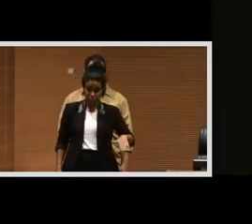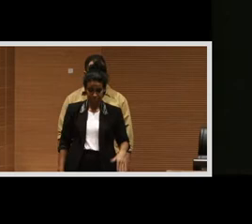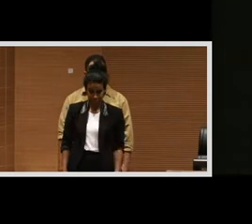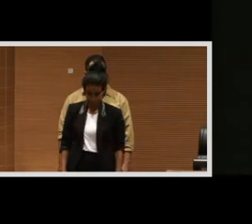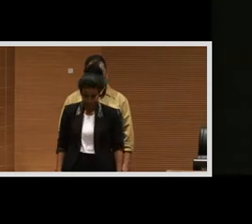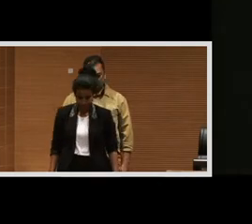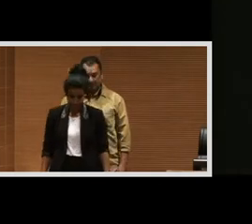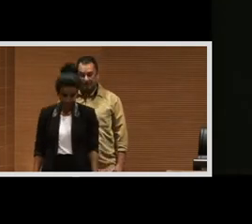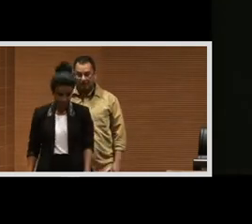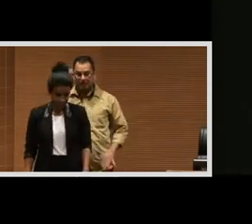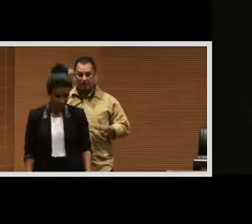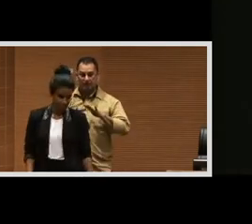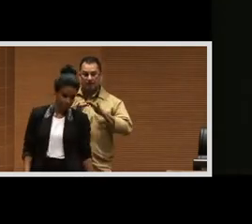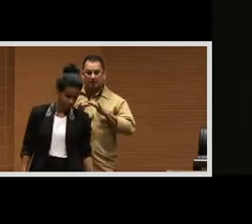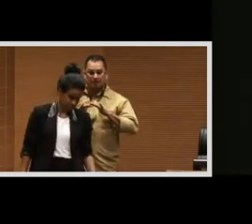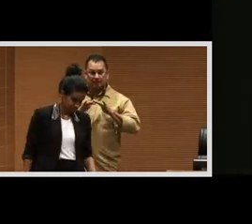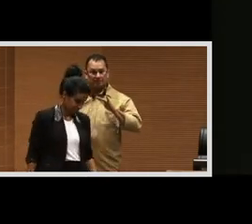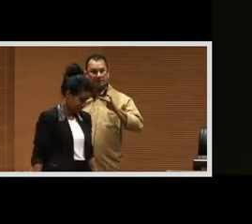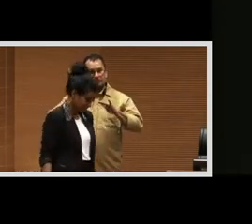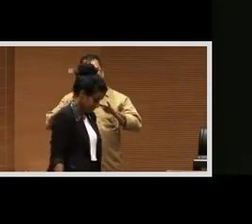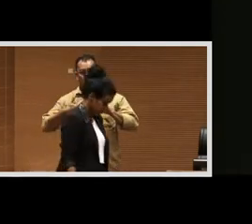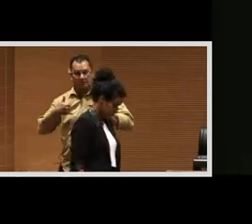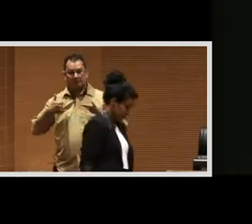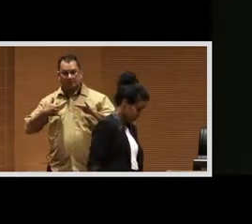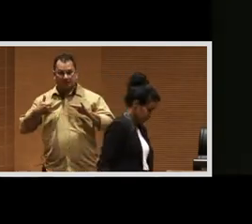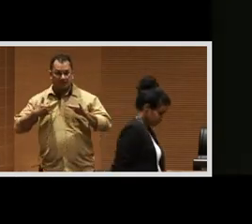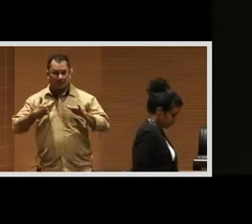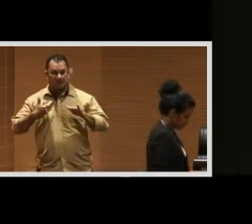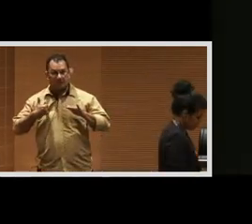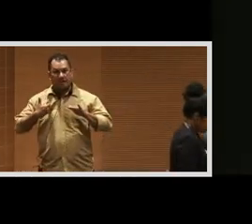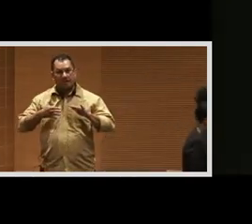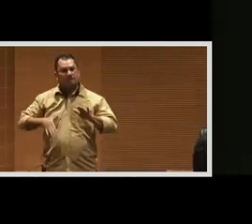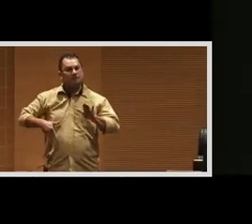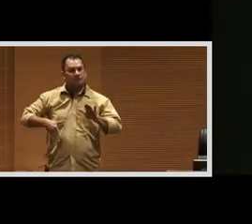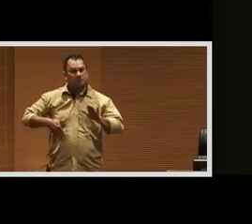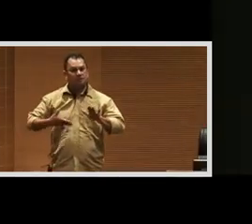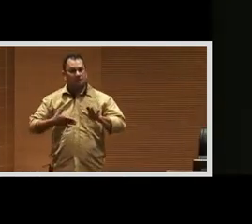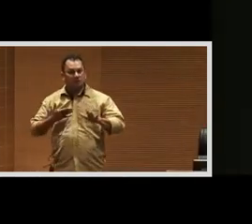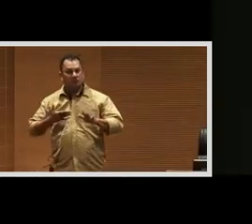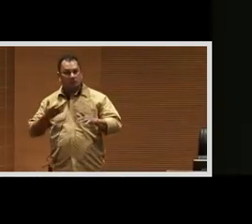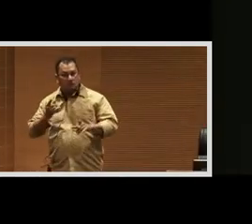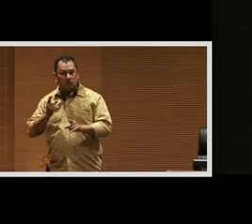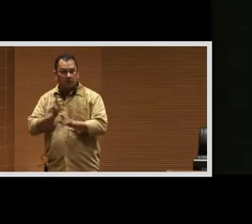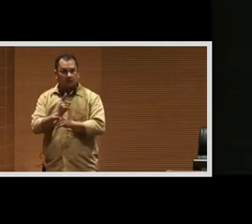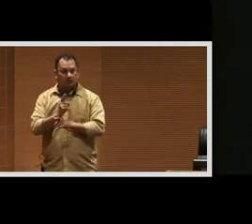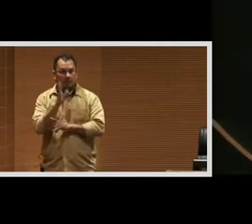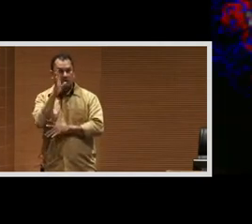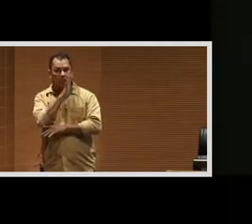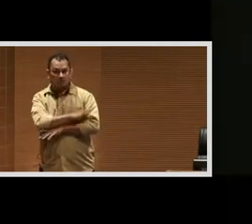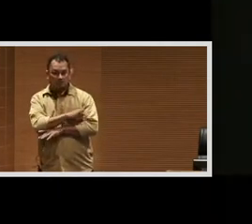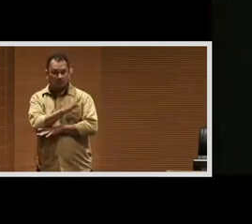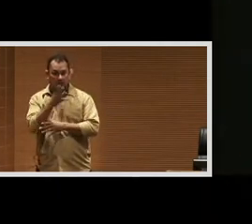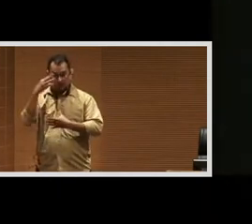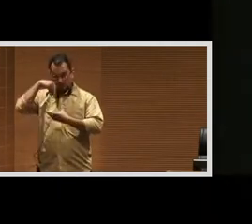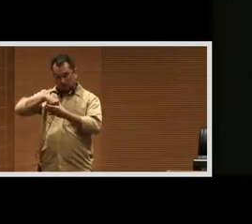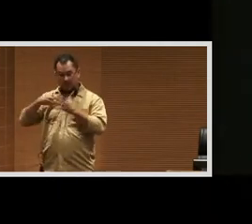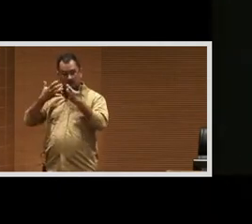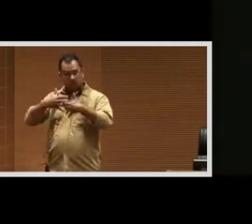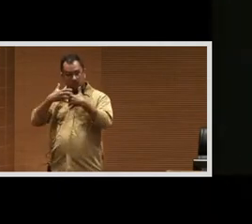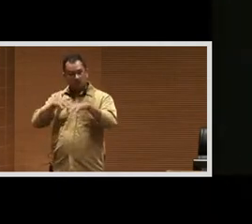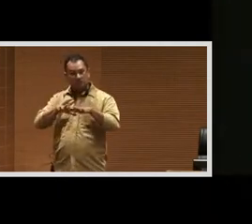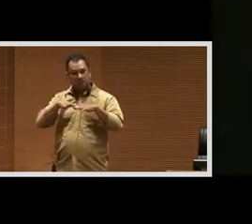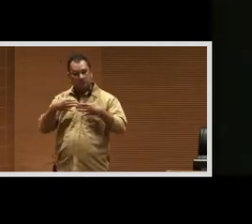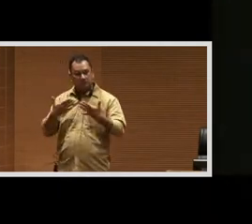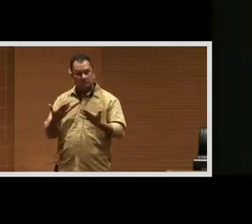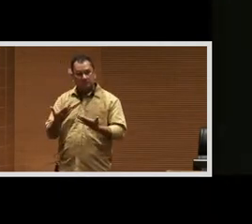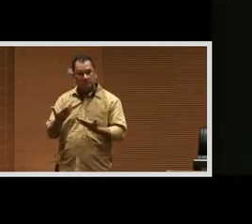tentar encontrar a origem do mal no cérebro, né? E, com isso, definir quem poderia ser